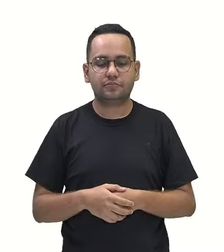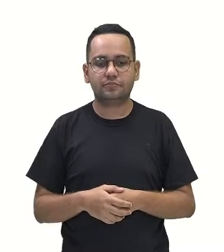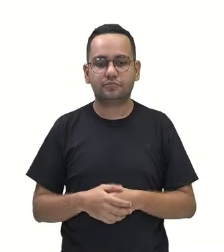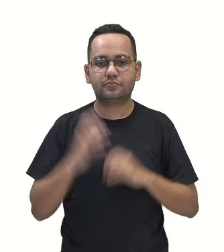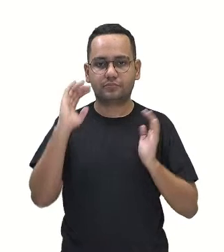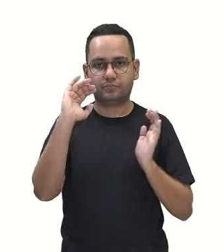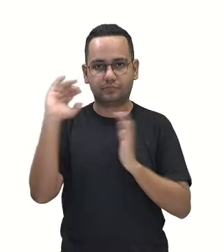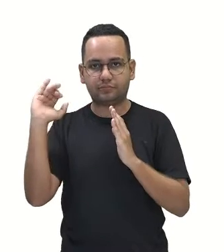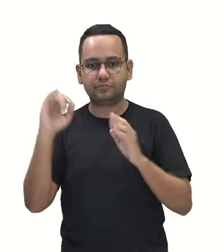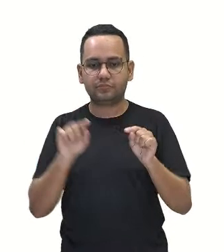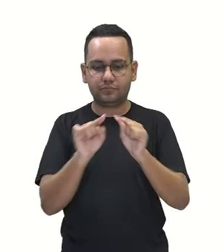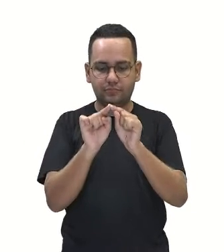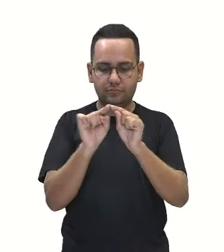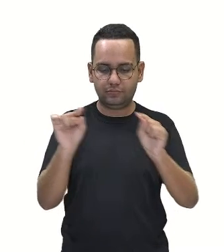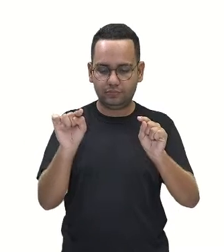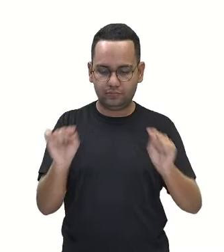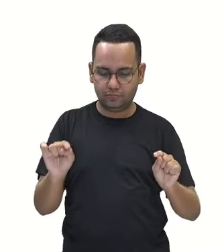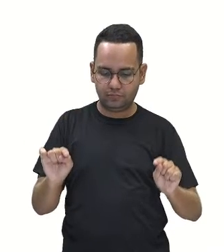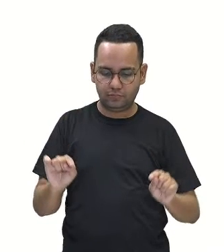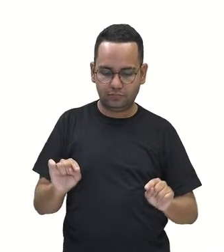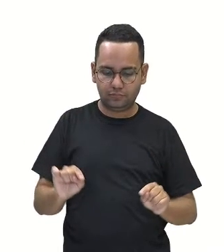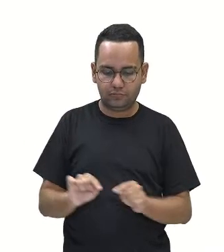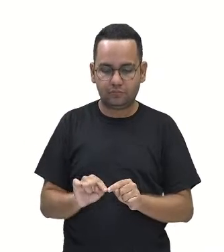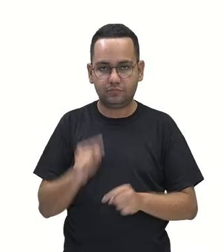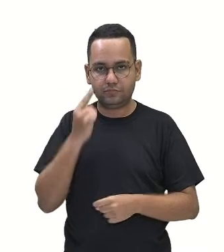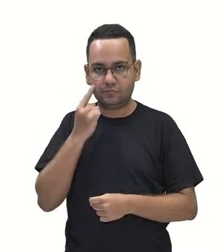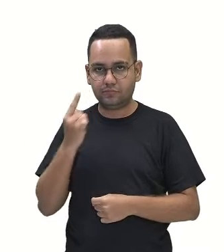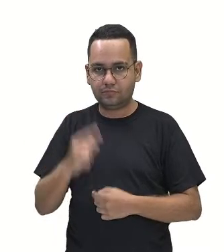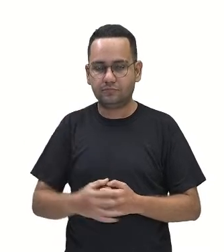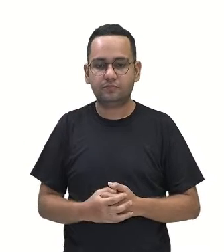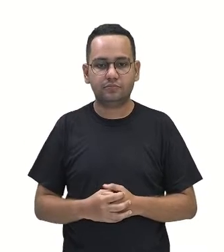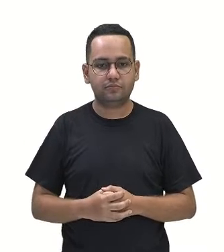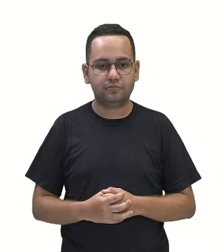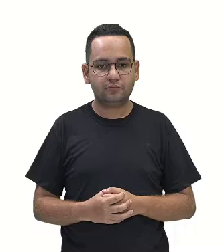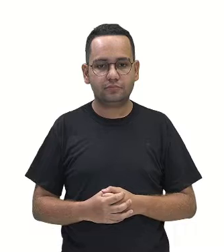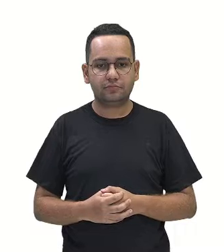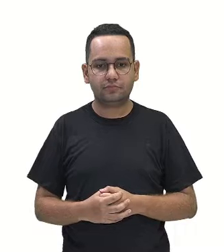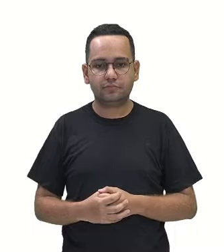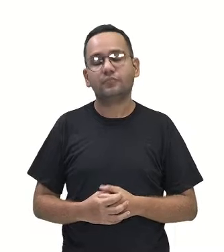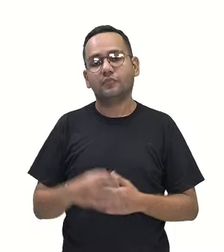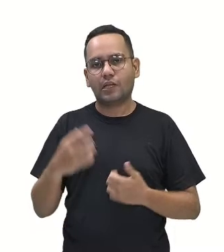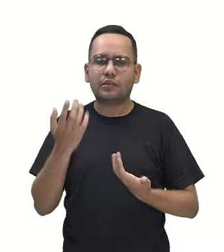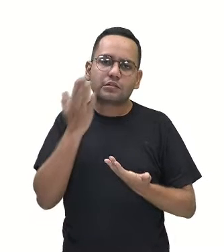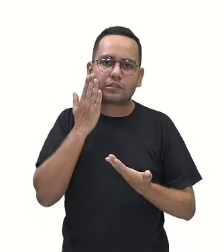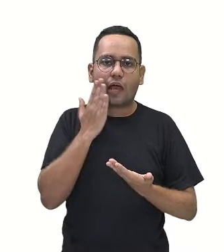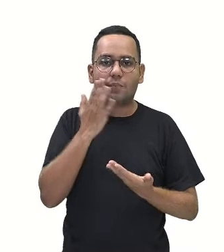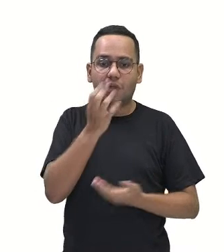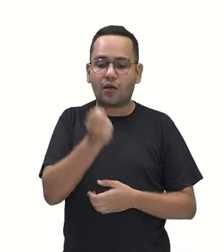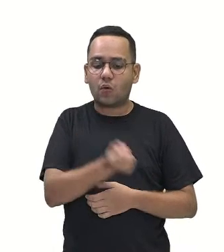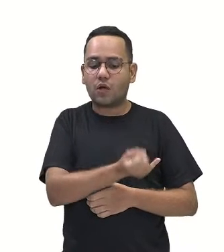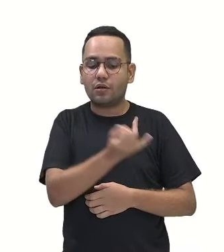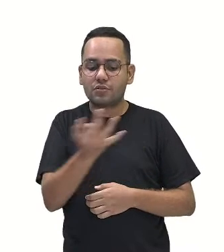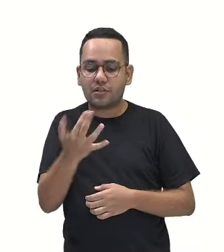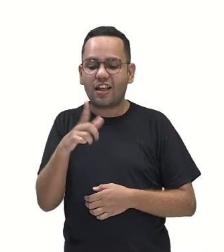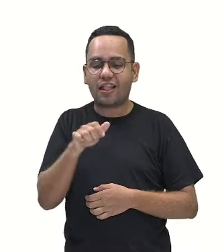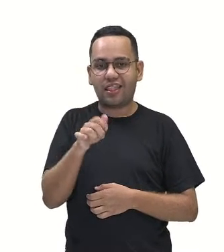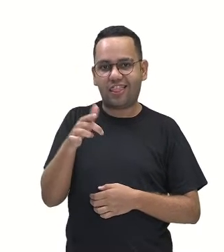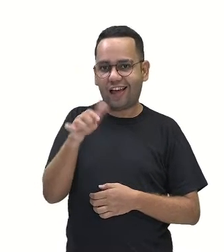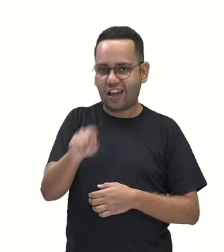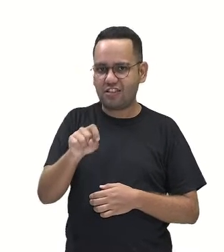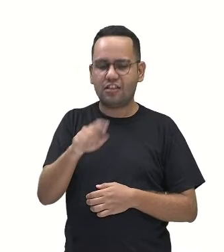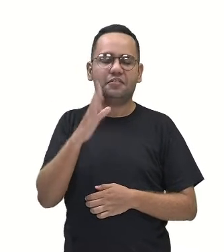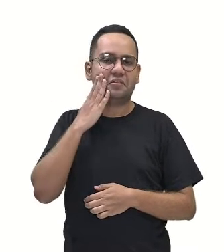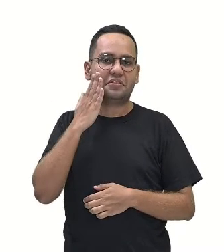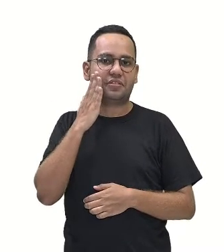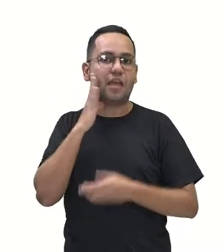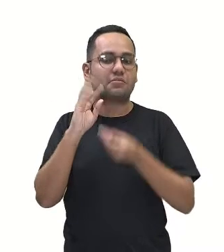polígono regular, tá? Então, nós sabemos que o nome dele é dado pela quantidade de lados. Esse polígono, ele